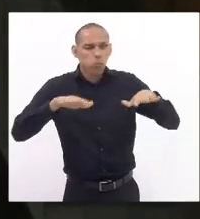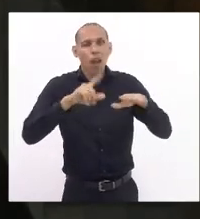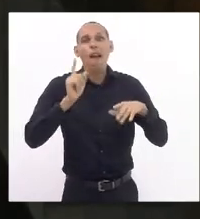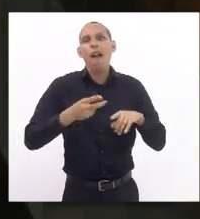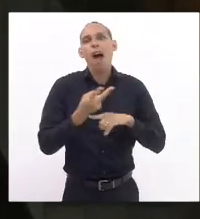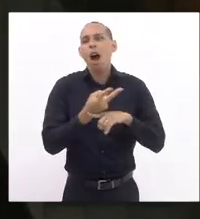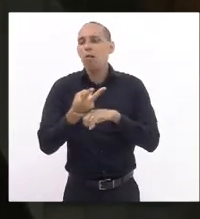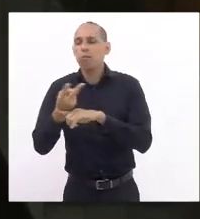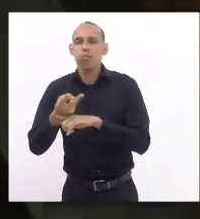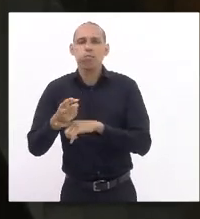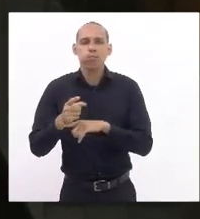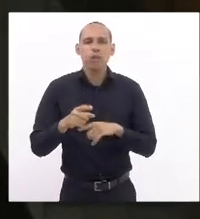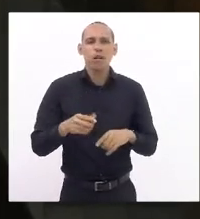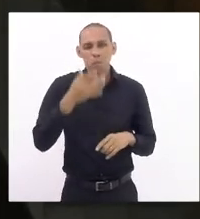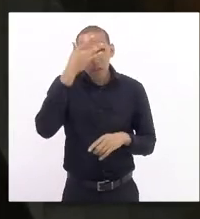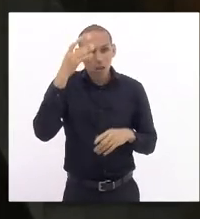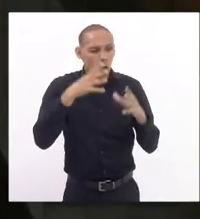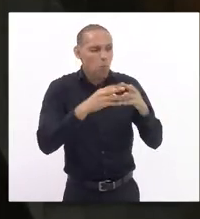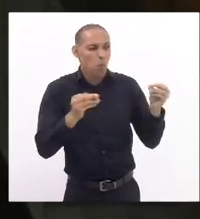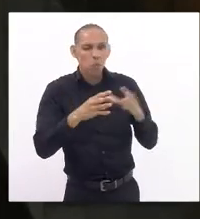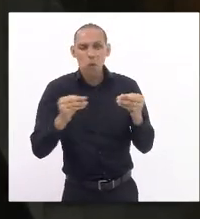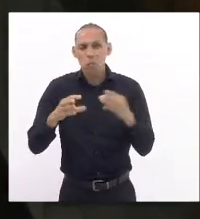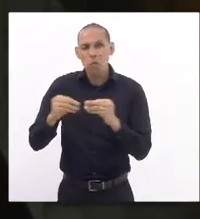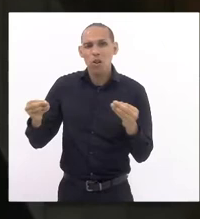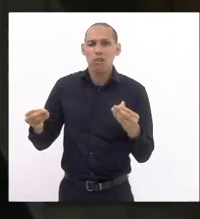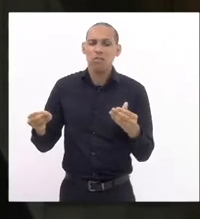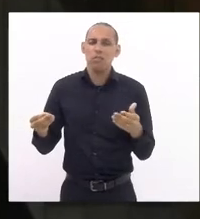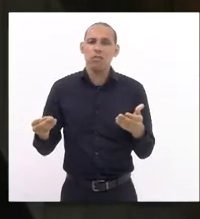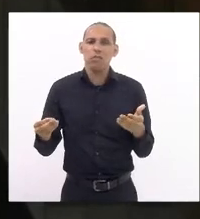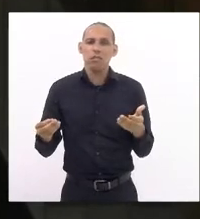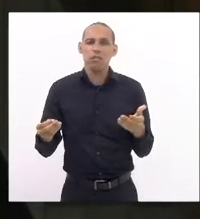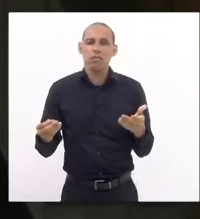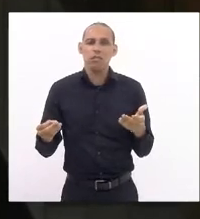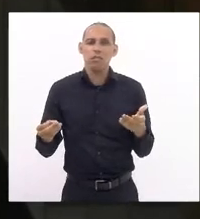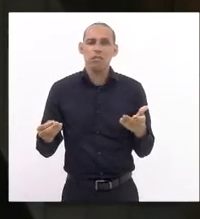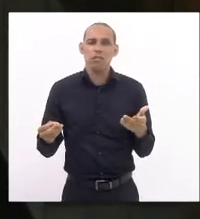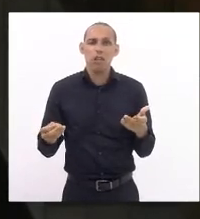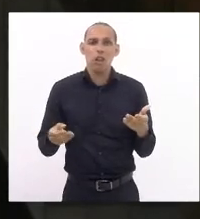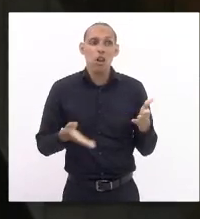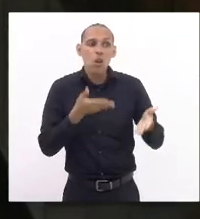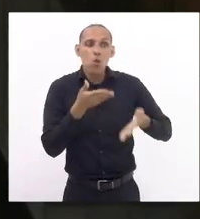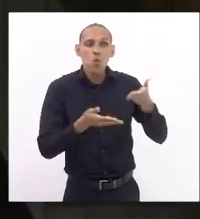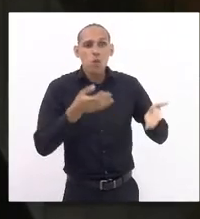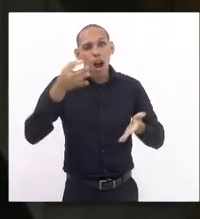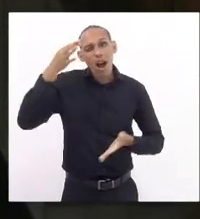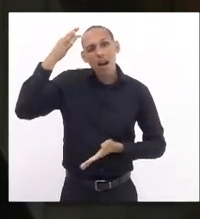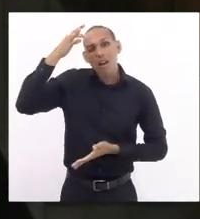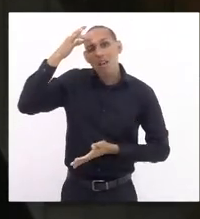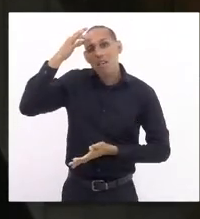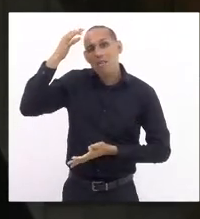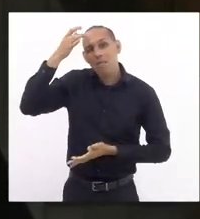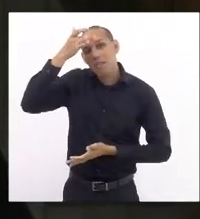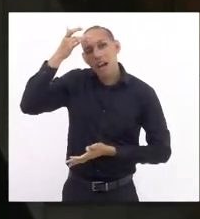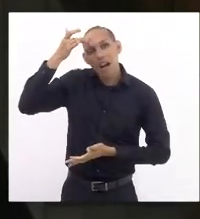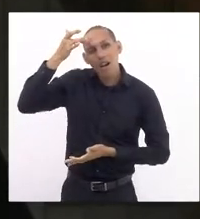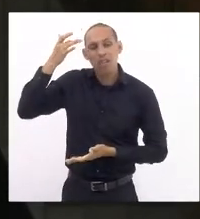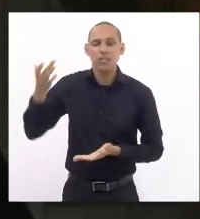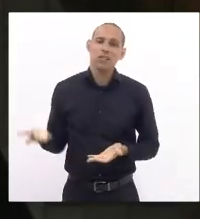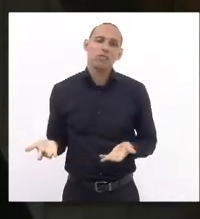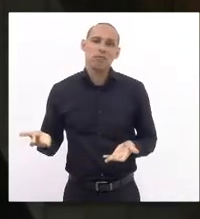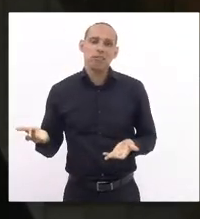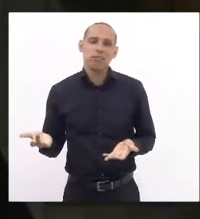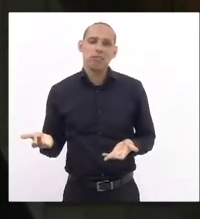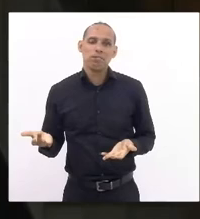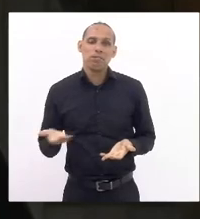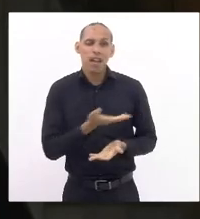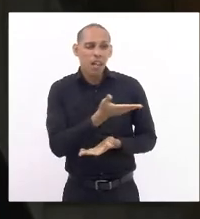por desaparecidos ainda. Enfim, Flávia, cuidar da saúde mental dos que perderam entes queridos, dos